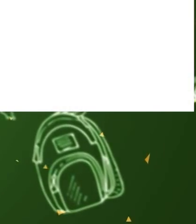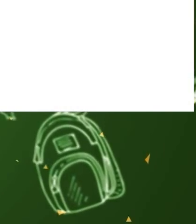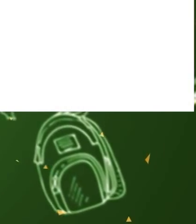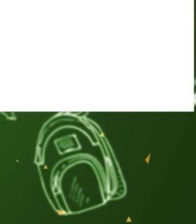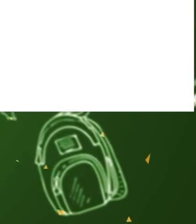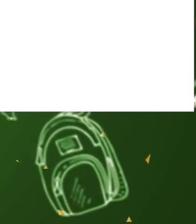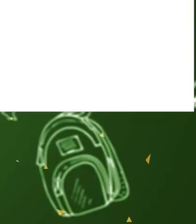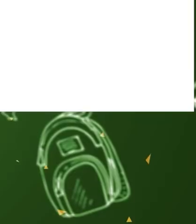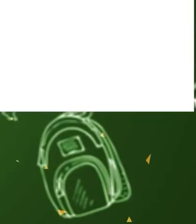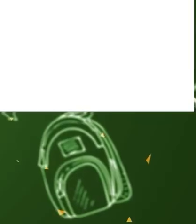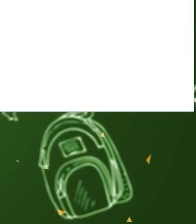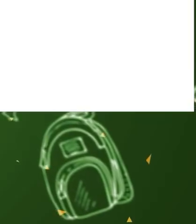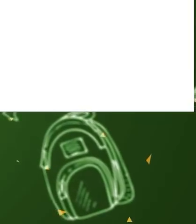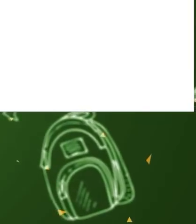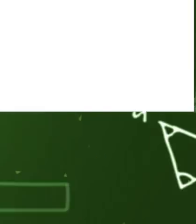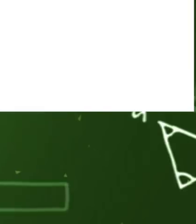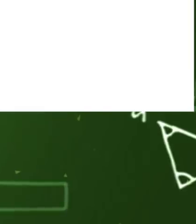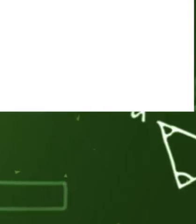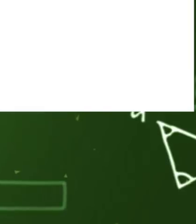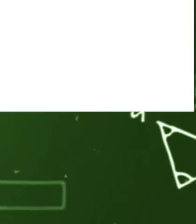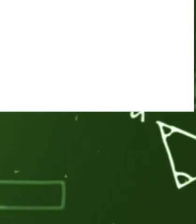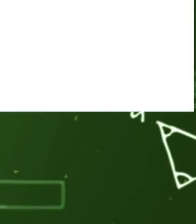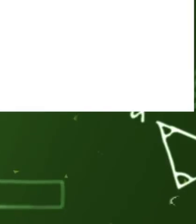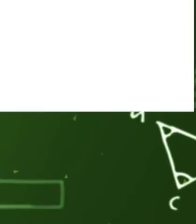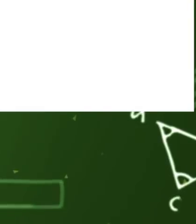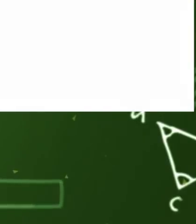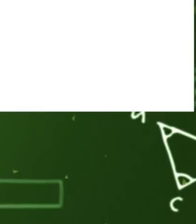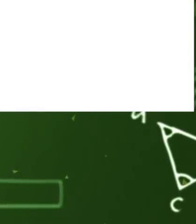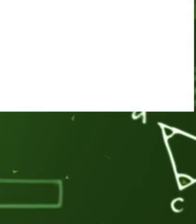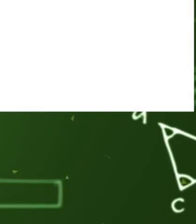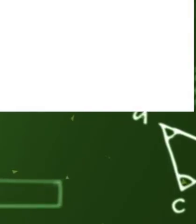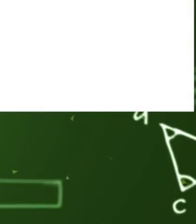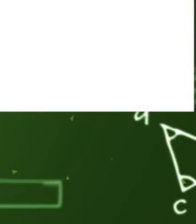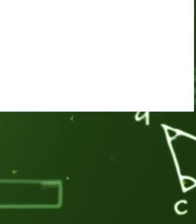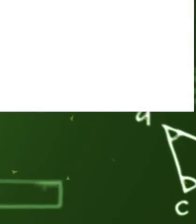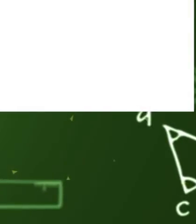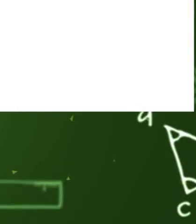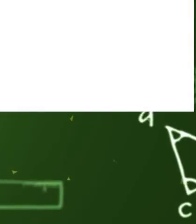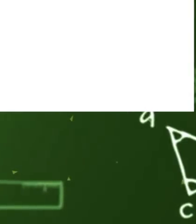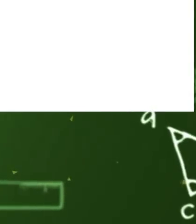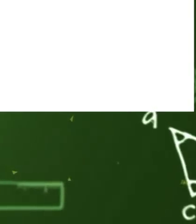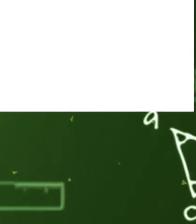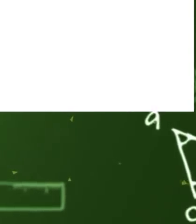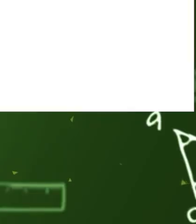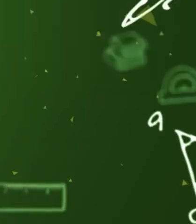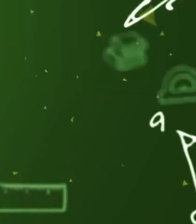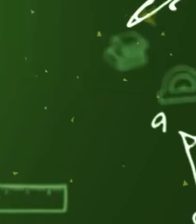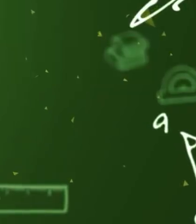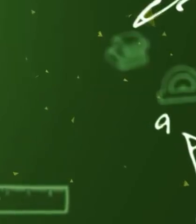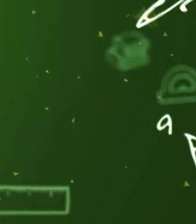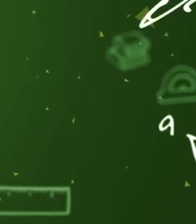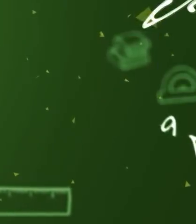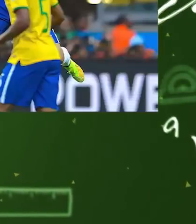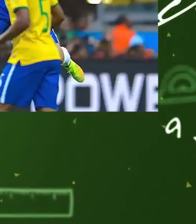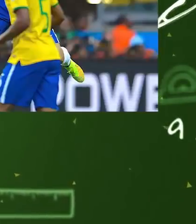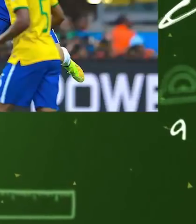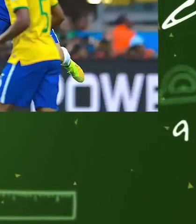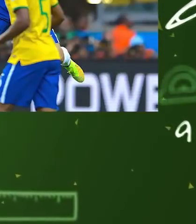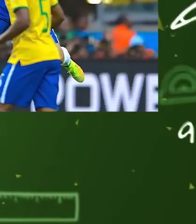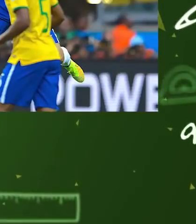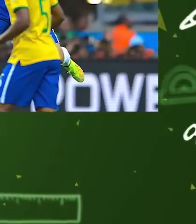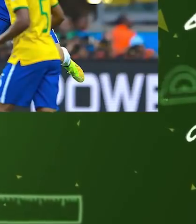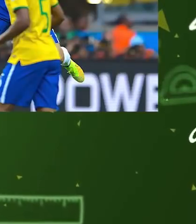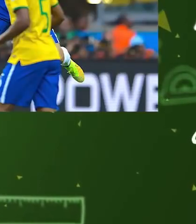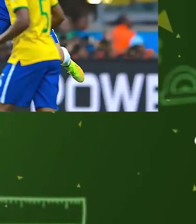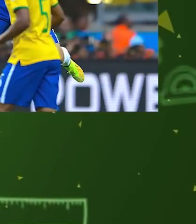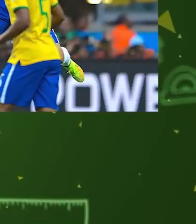Alemanha. Quando eu lembro de Alemanha, eu lembro de algo que aconteceu há anos atrás,